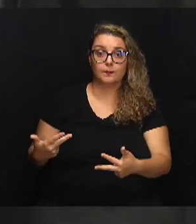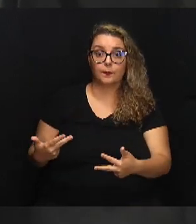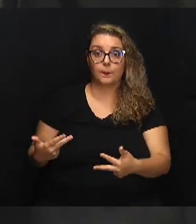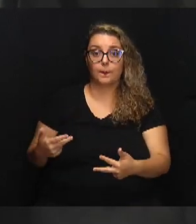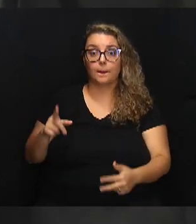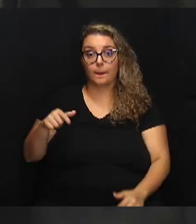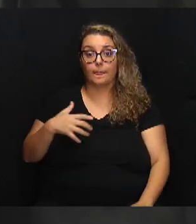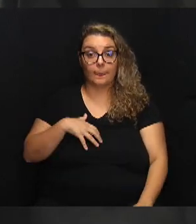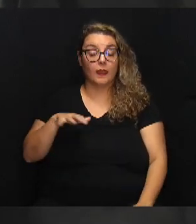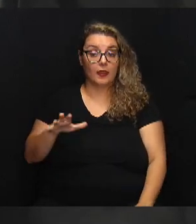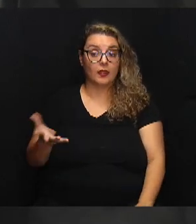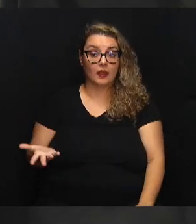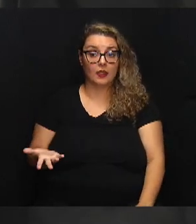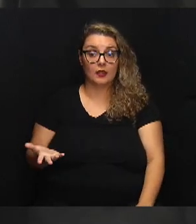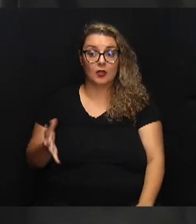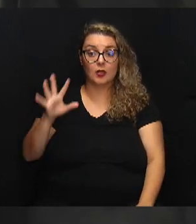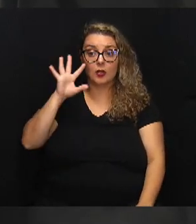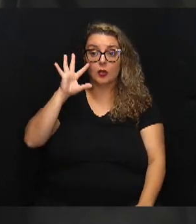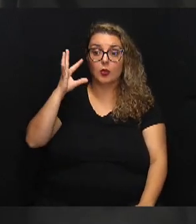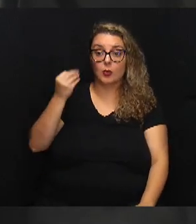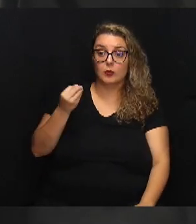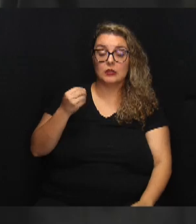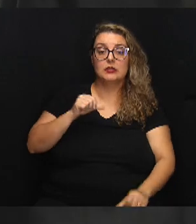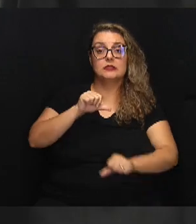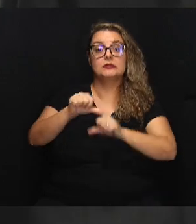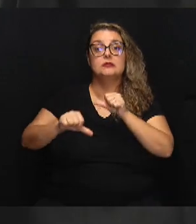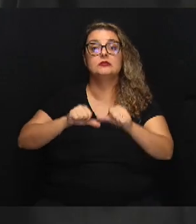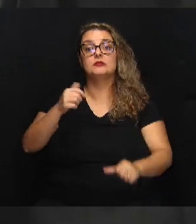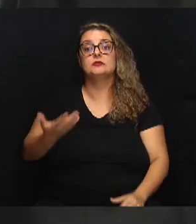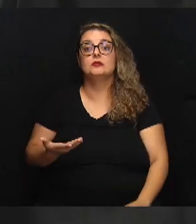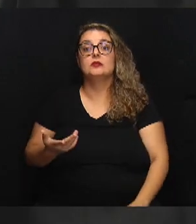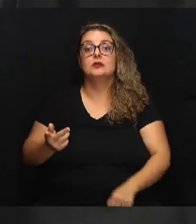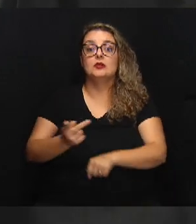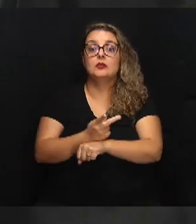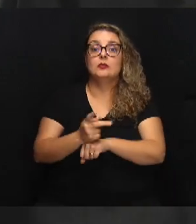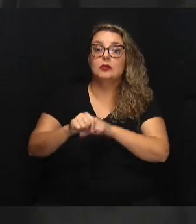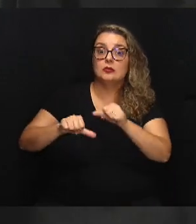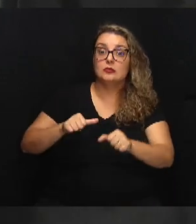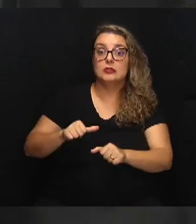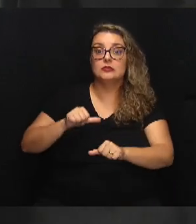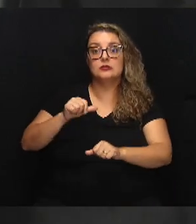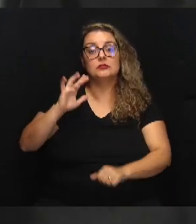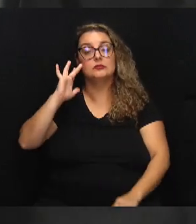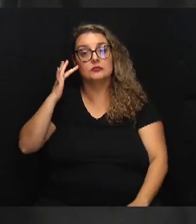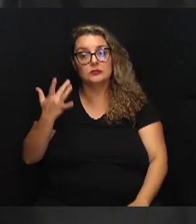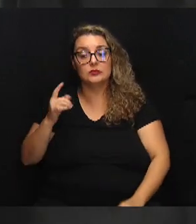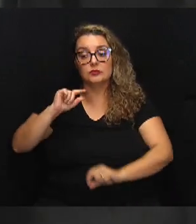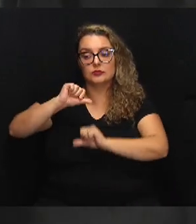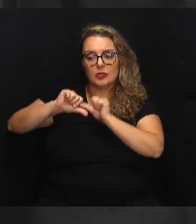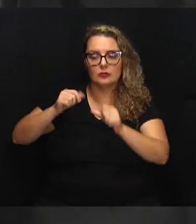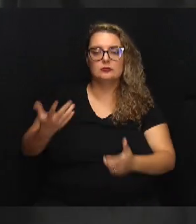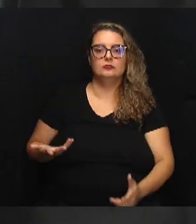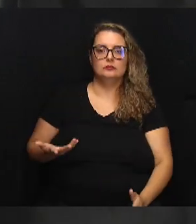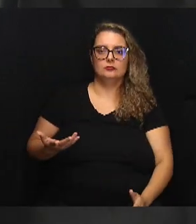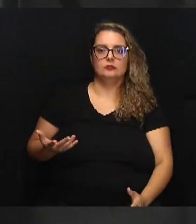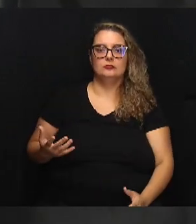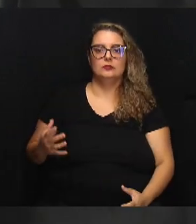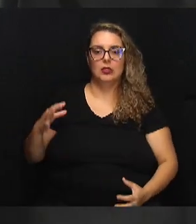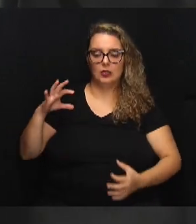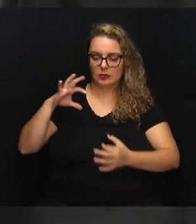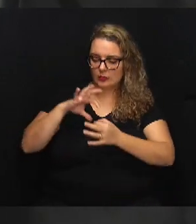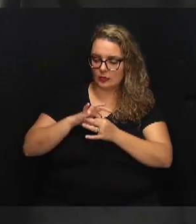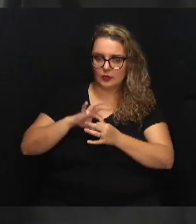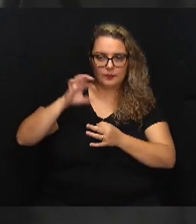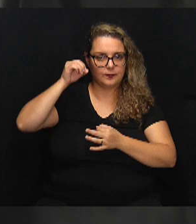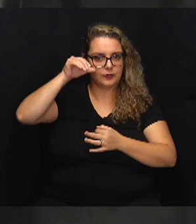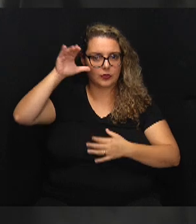muito isso, era o conhecimento, era a transformação, era a busca da mudança, da transformação, mas o conhecimento também muito conectado, né? Desde o